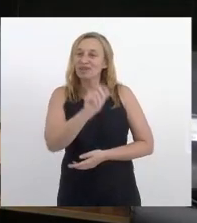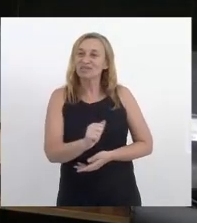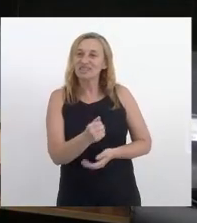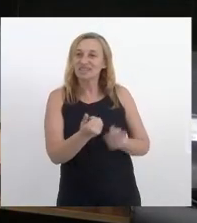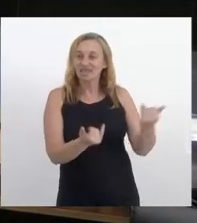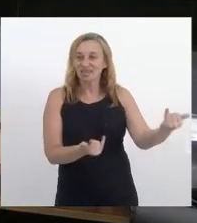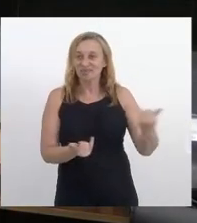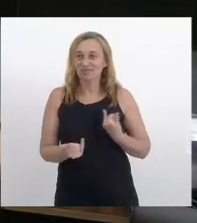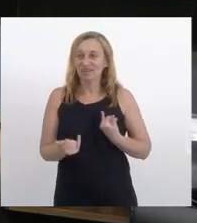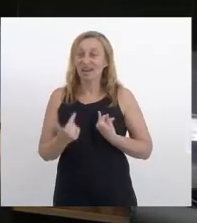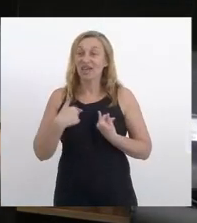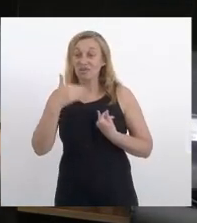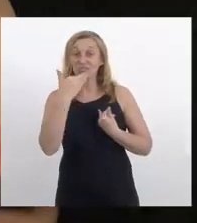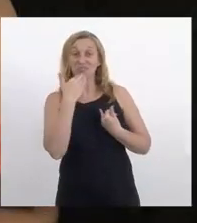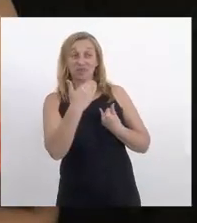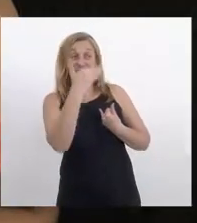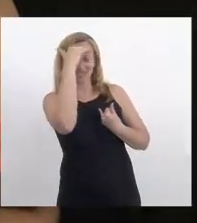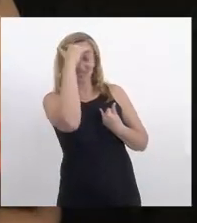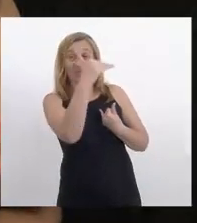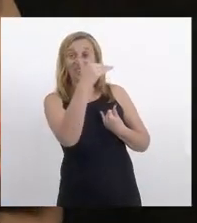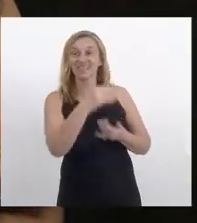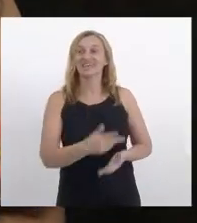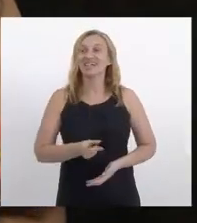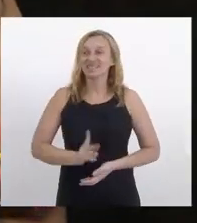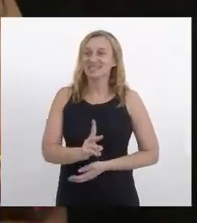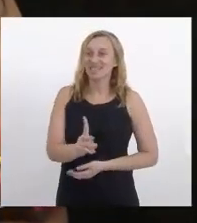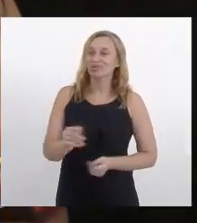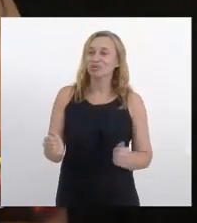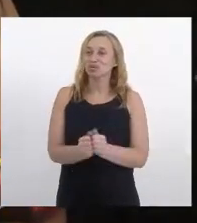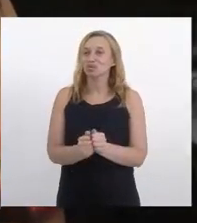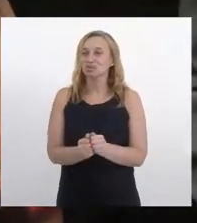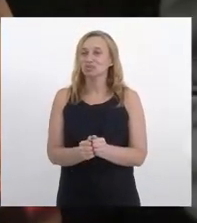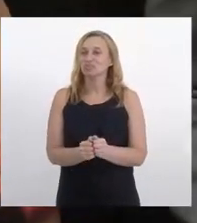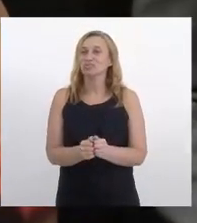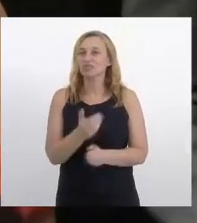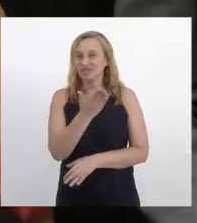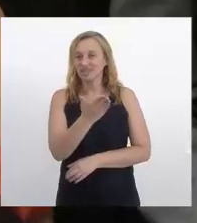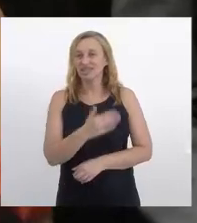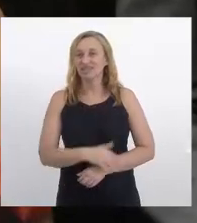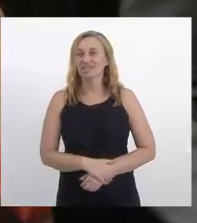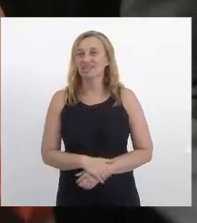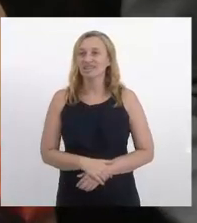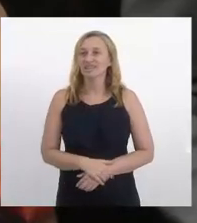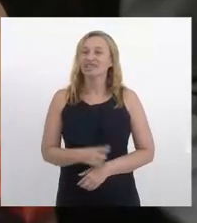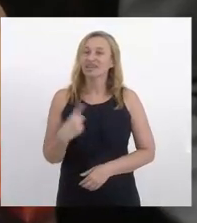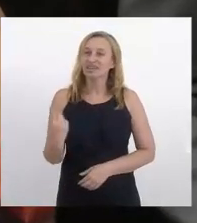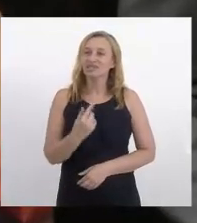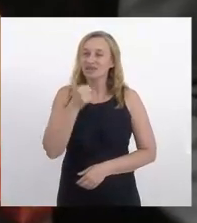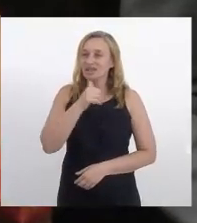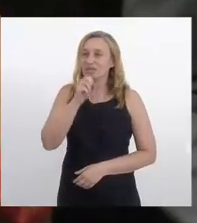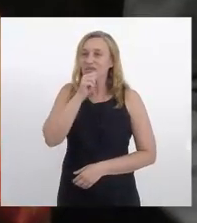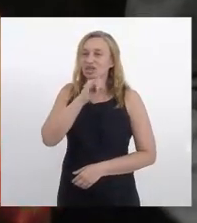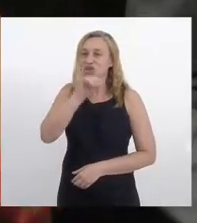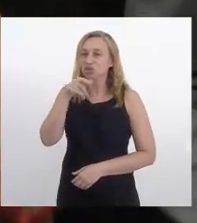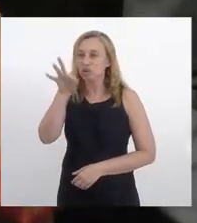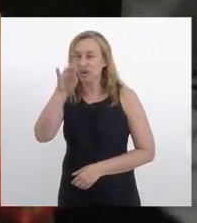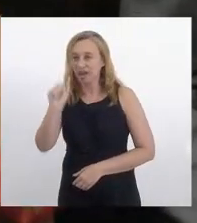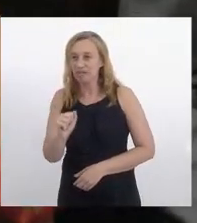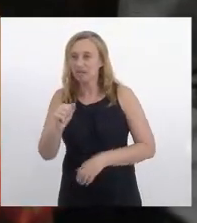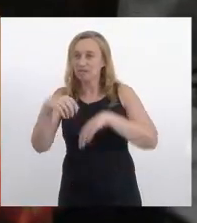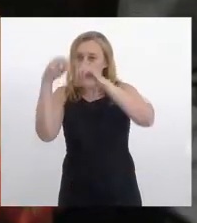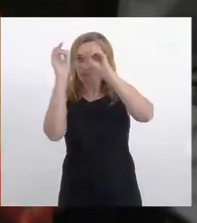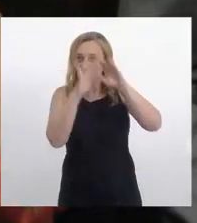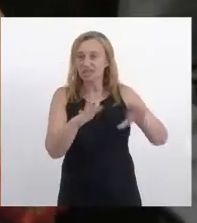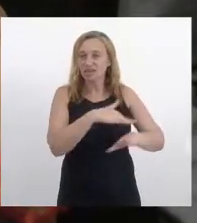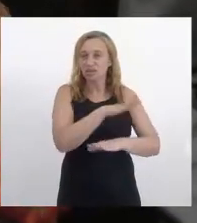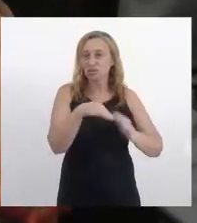falo, um pedido seu é uma ordem. E sempre nós estaremos juntos com você. Que a nossa mãe Jurema Sagrada possa lhe proteger todos os